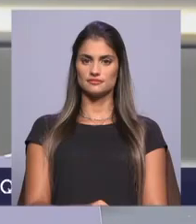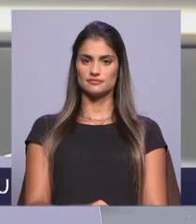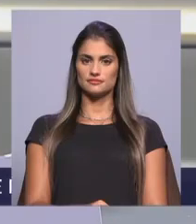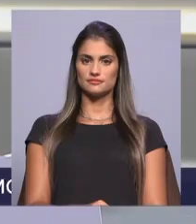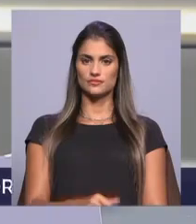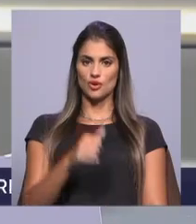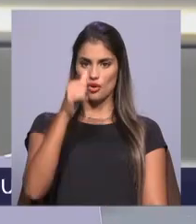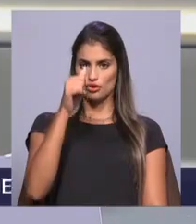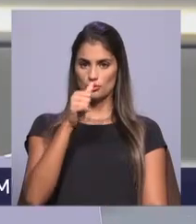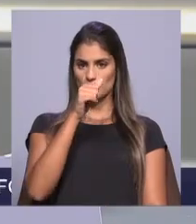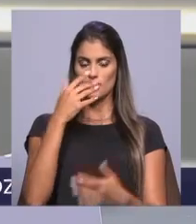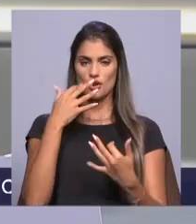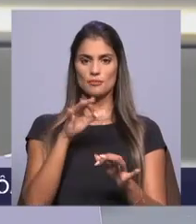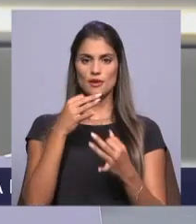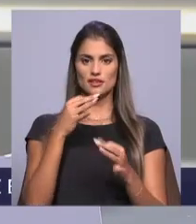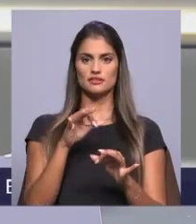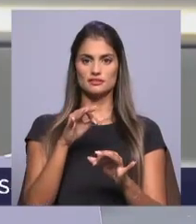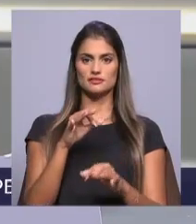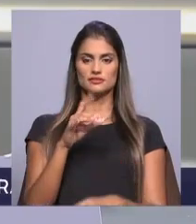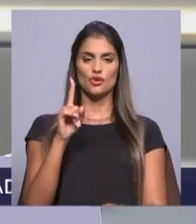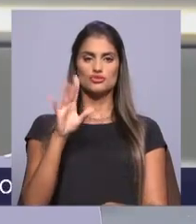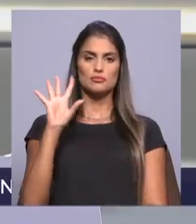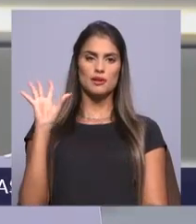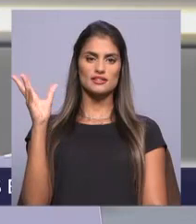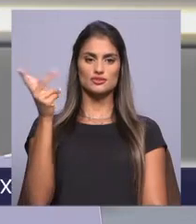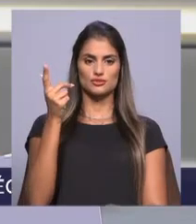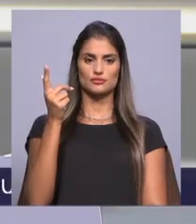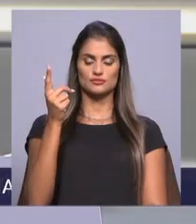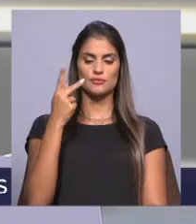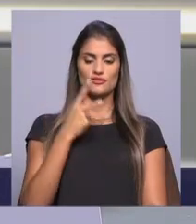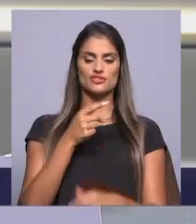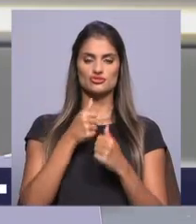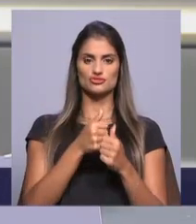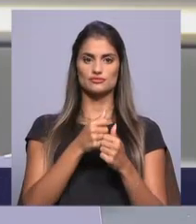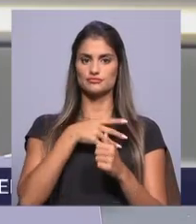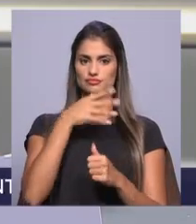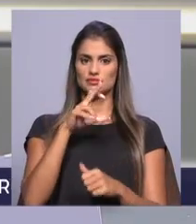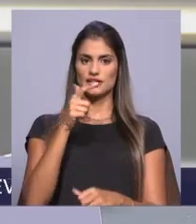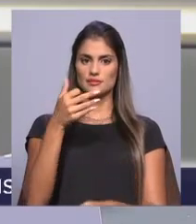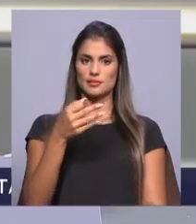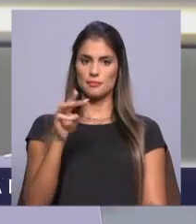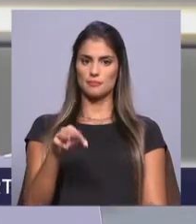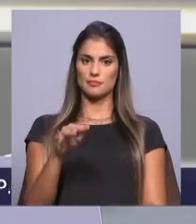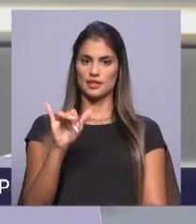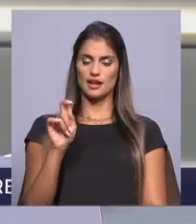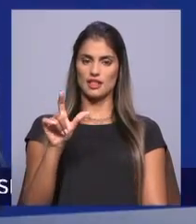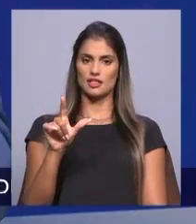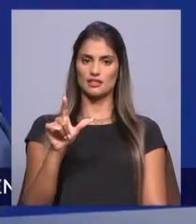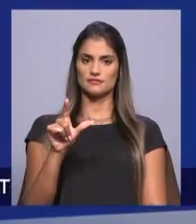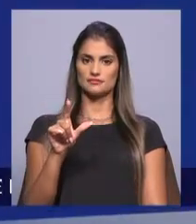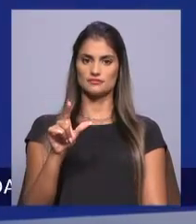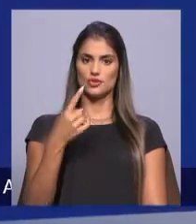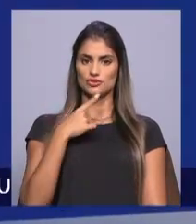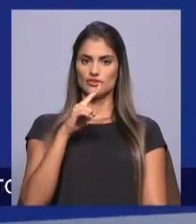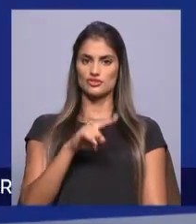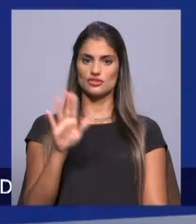E ao domingo é habitual, viajamos até ao espaço numa viagem conduzida pelo comentador da RTP, Miguel Gonçalves. Miguel, mais uma